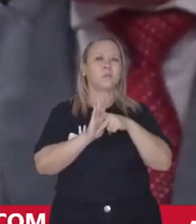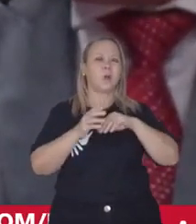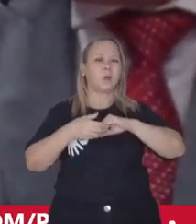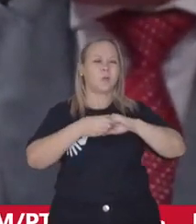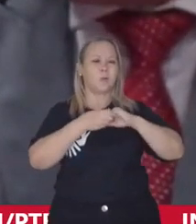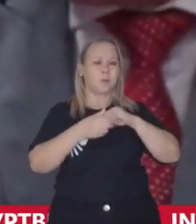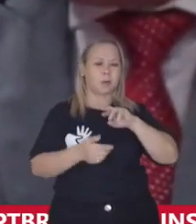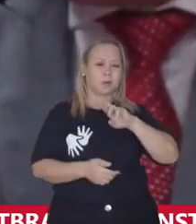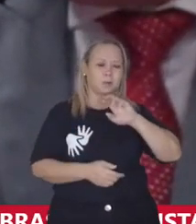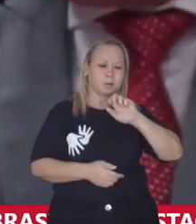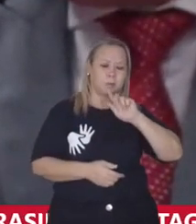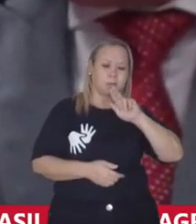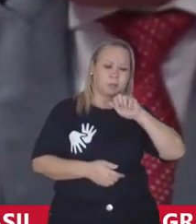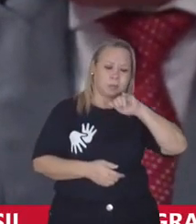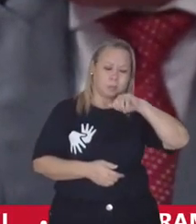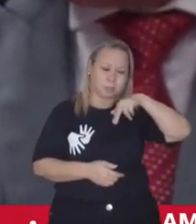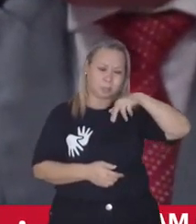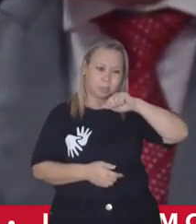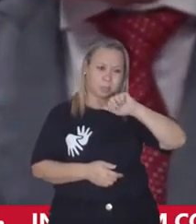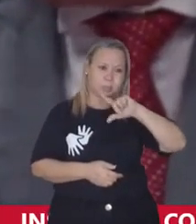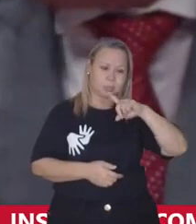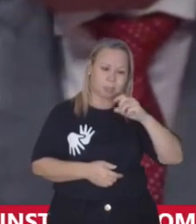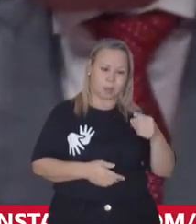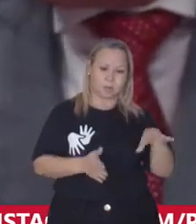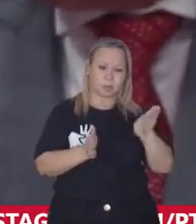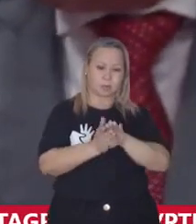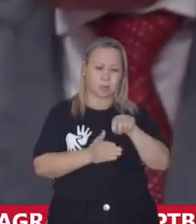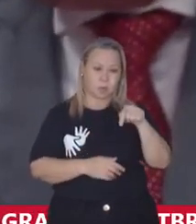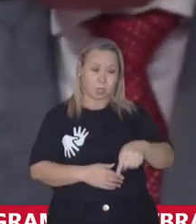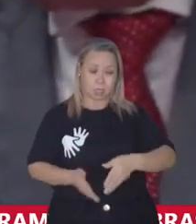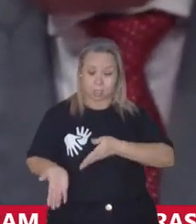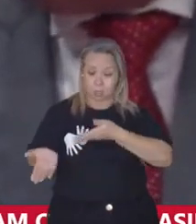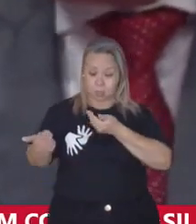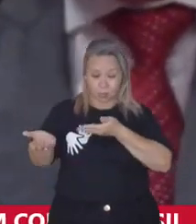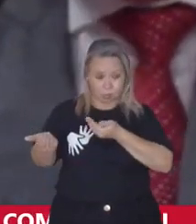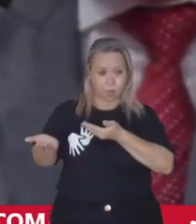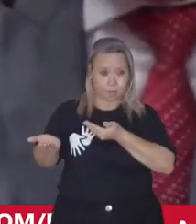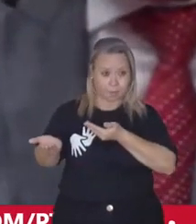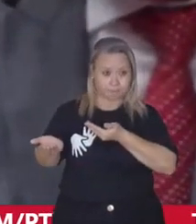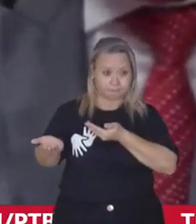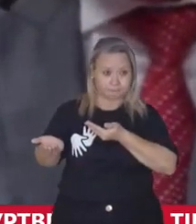Reginaldo, quando chegou aqui, ainda muito jovem.